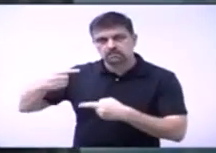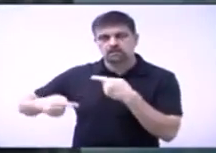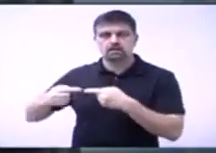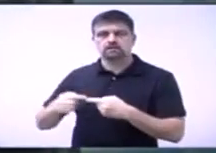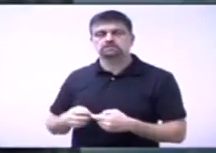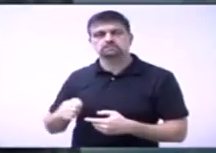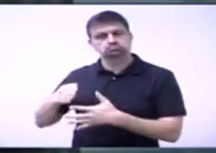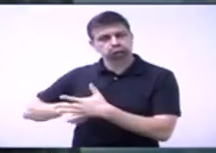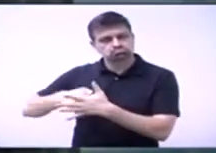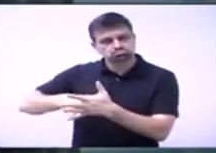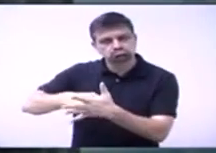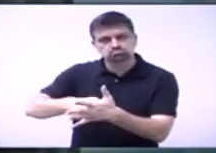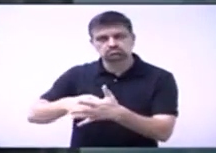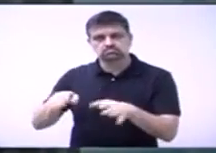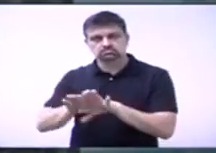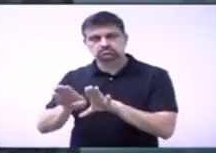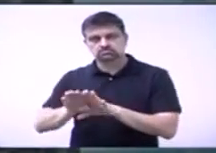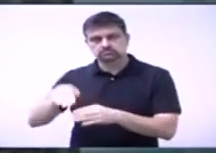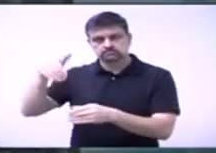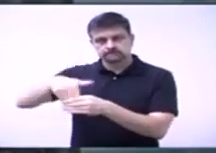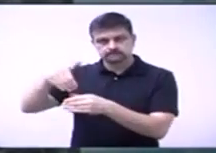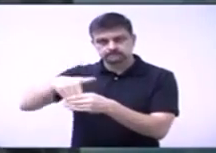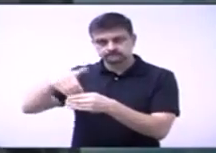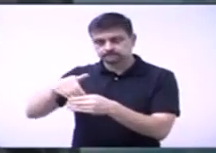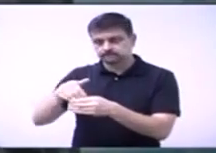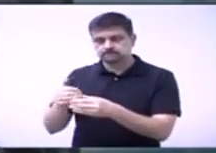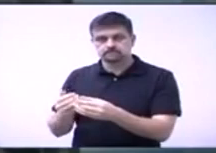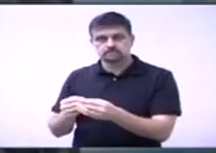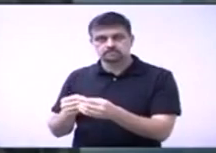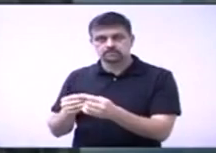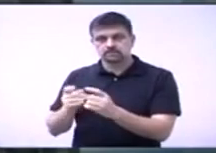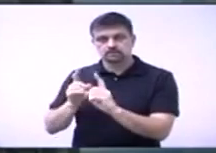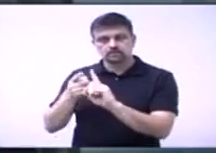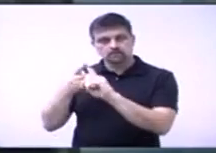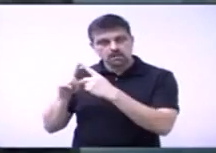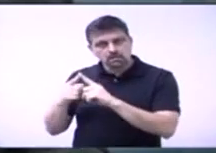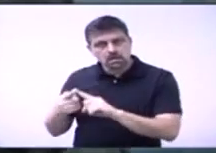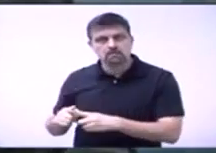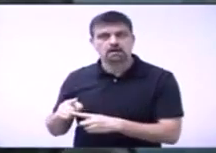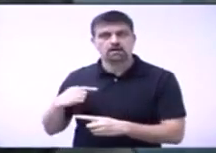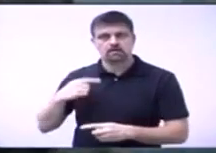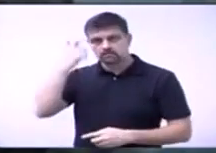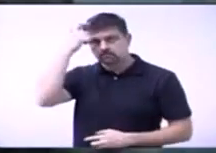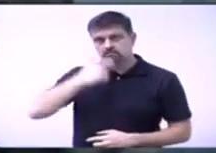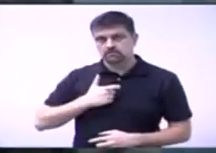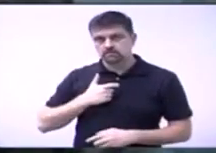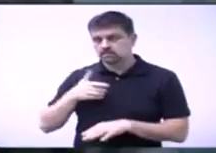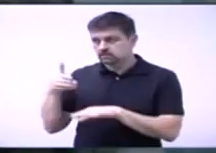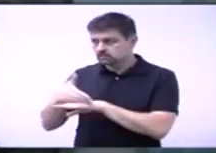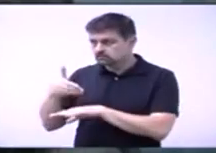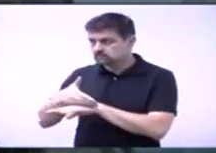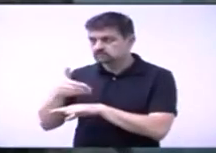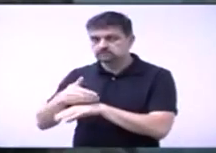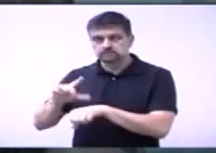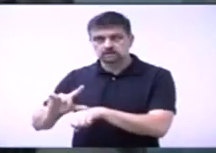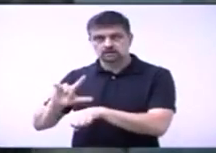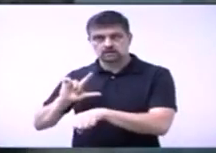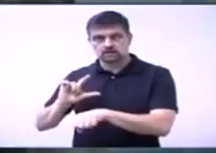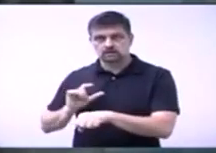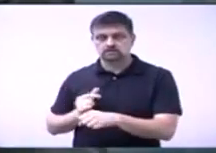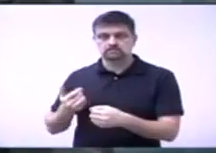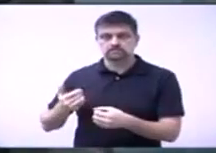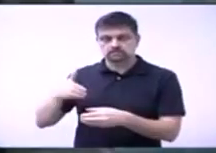debates, algumas eleições internas. Participei, inclusive, de prévias partidárias, numa